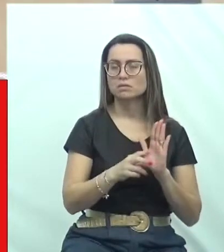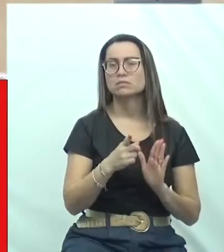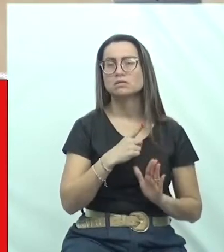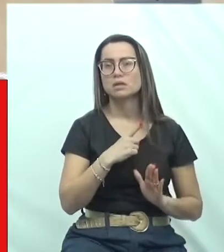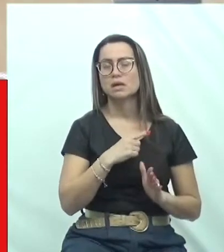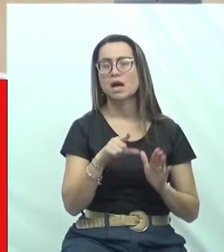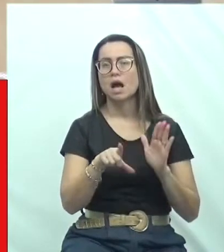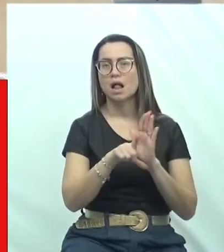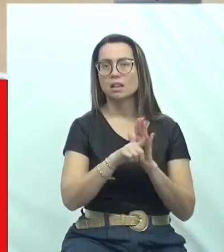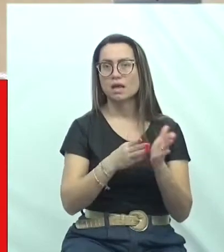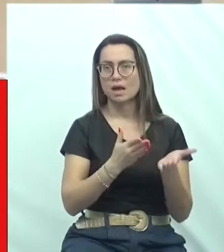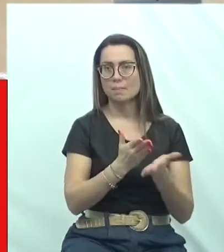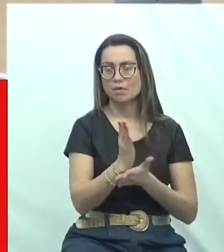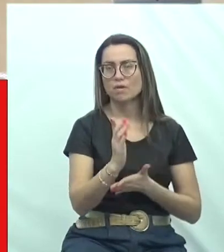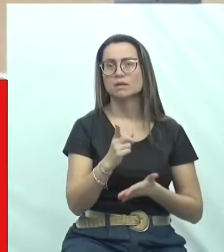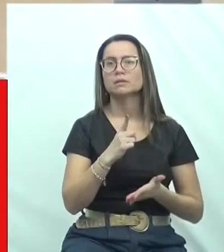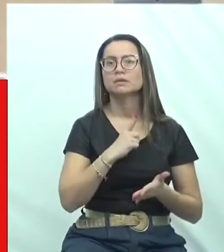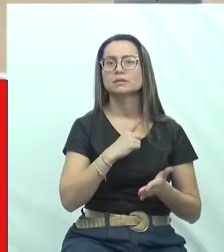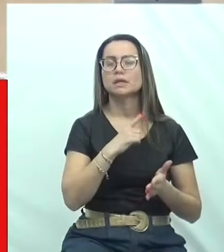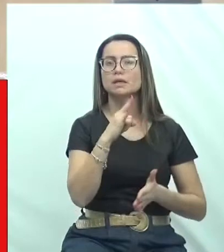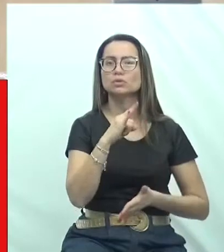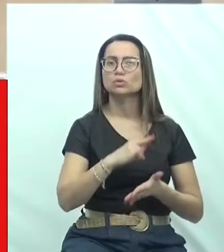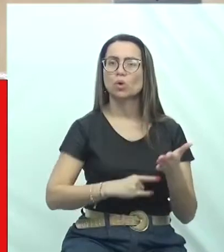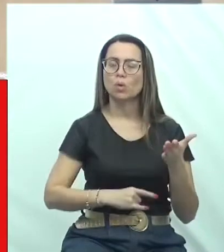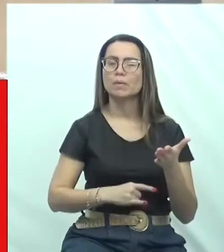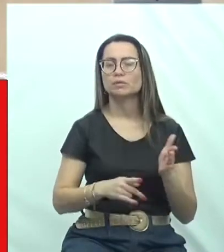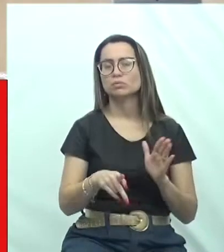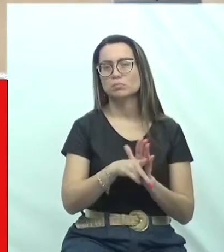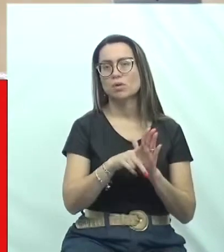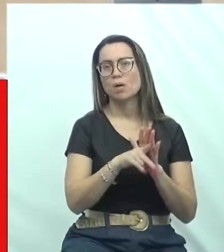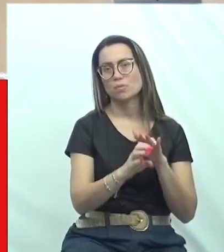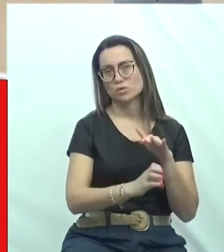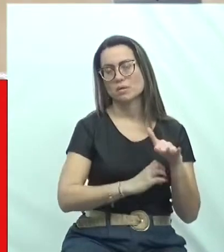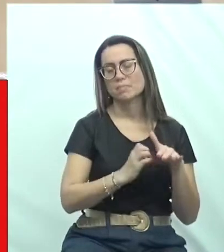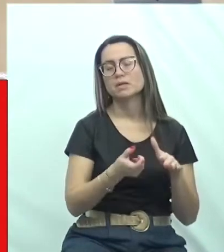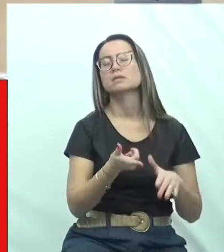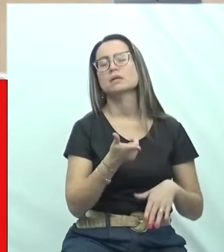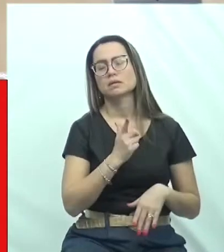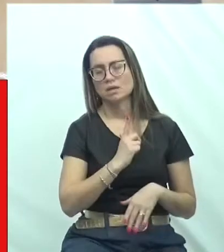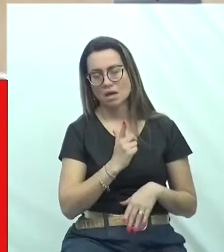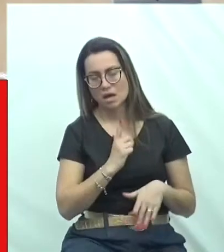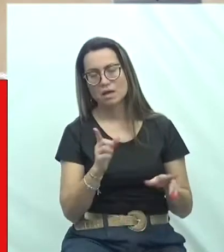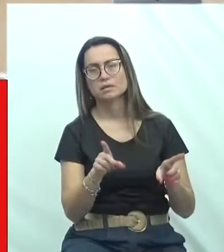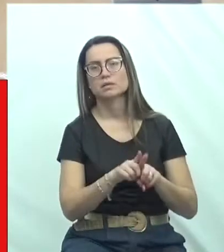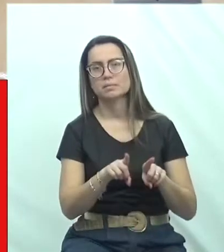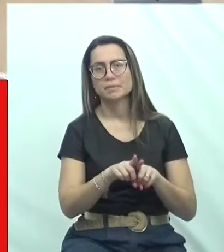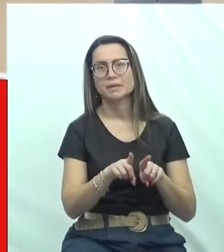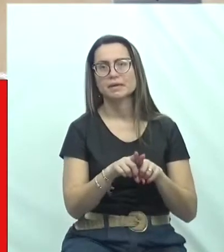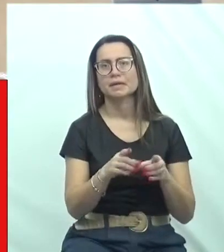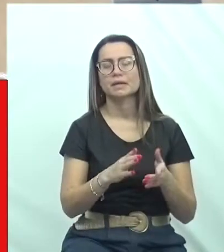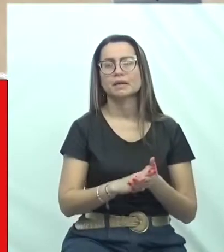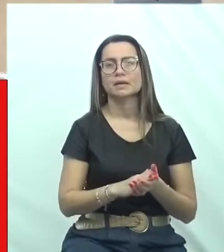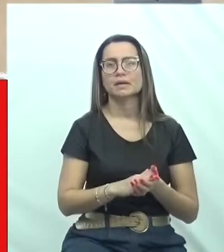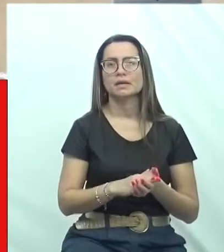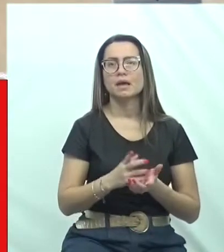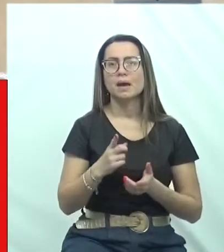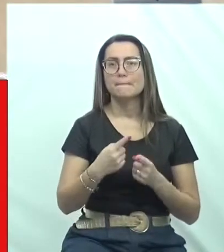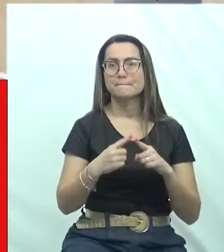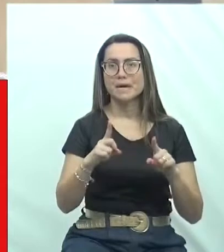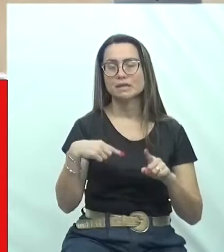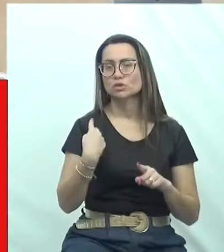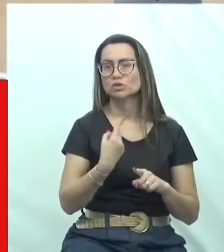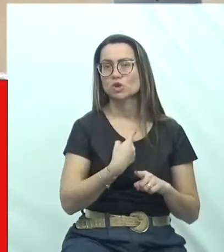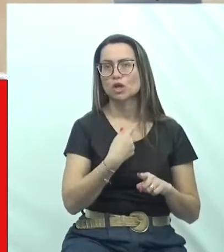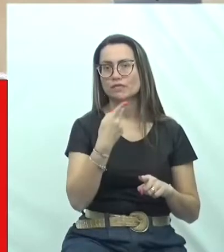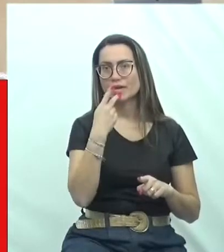vereadores, existem os laudos técnicos da empresa que fabricou esse tipo de produto, mas nós estamos falando da empresa, nós